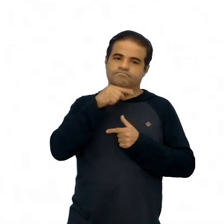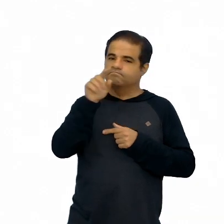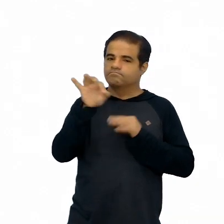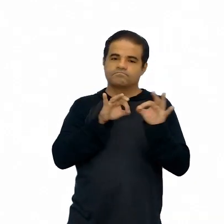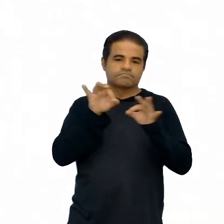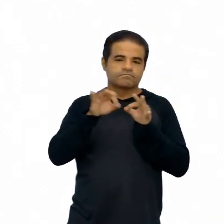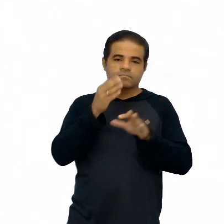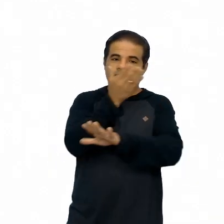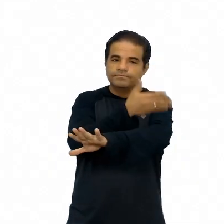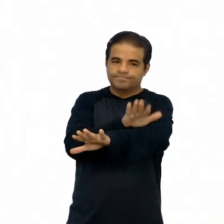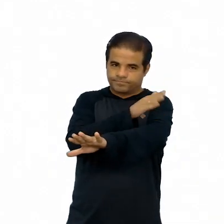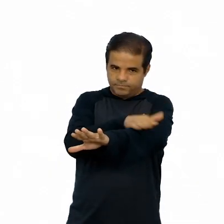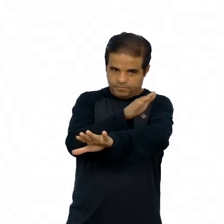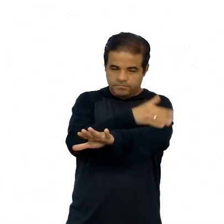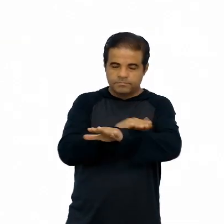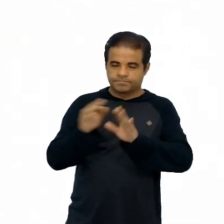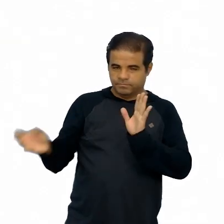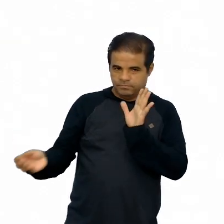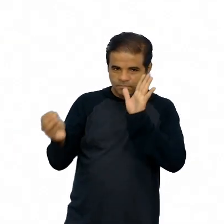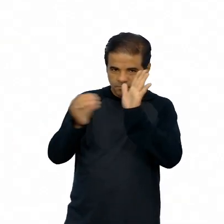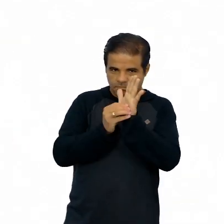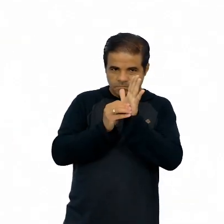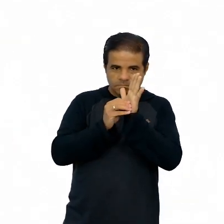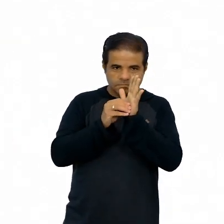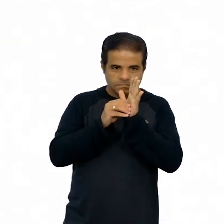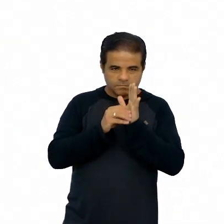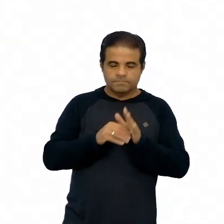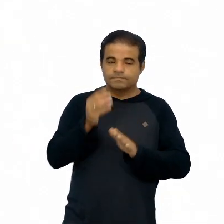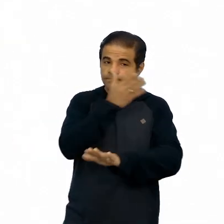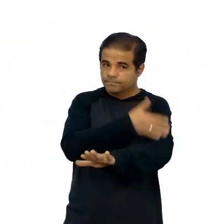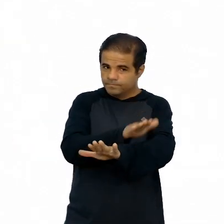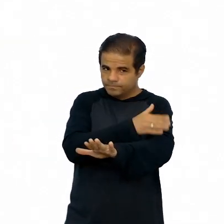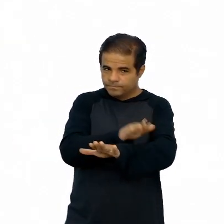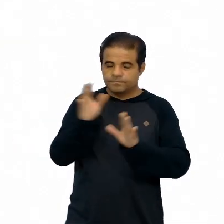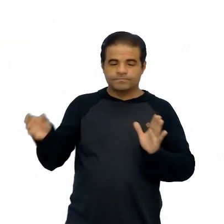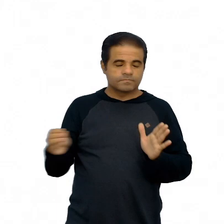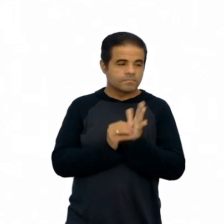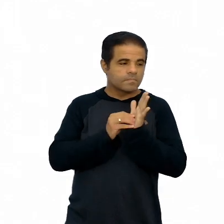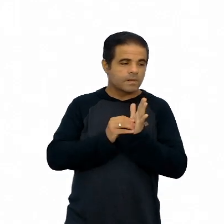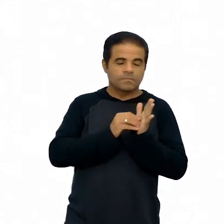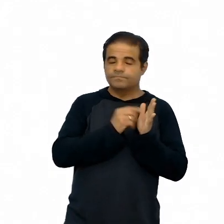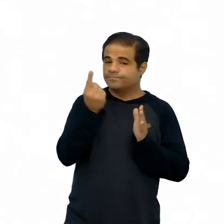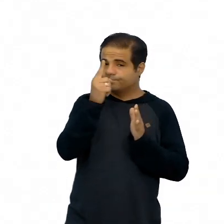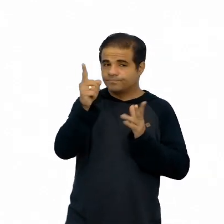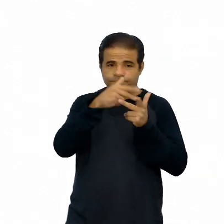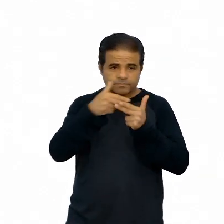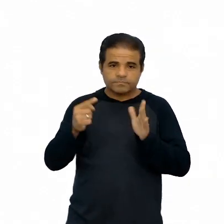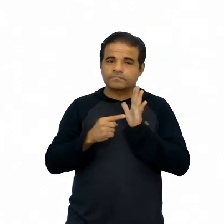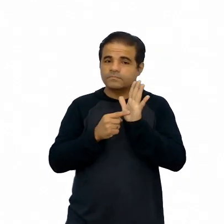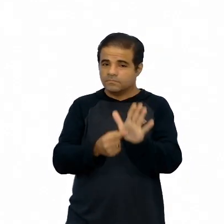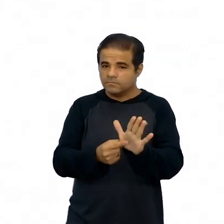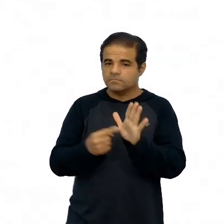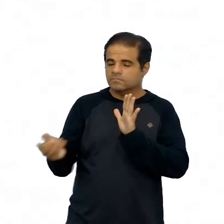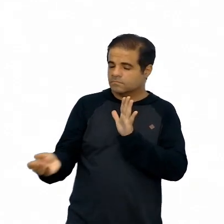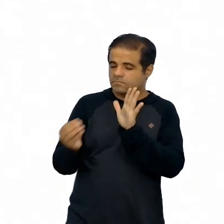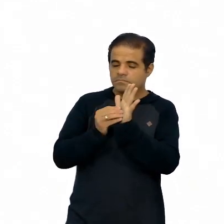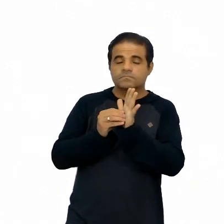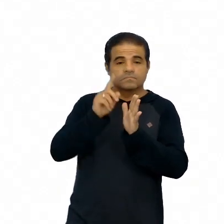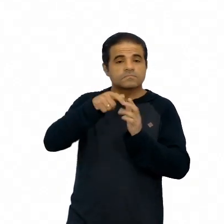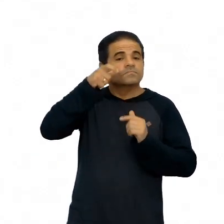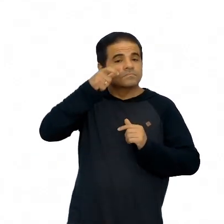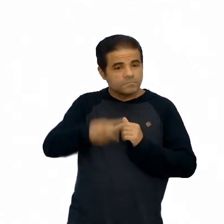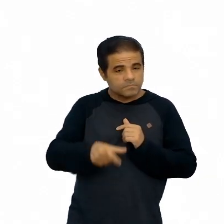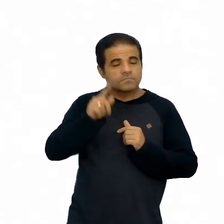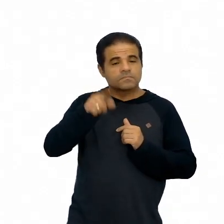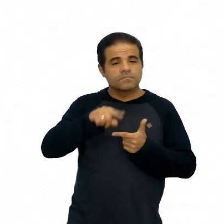resolve o exercício para a gente. Isso aqui não está no nosso exercício, não foi falado. Então, a única coisa que aparece para ele aqui, se ele vai